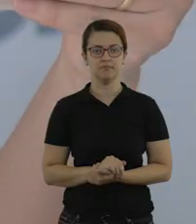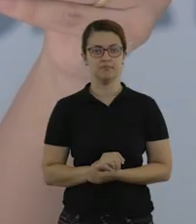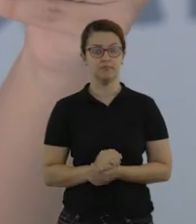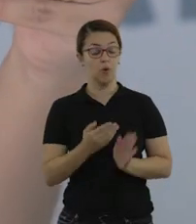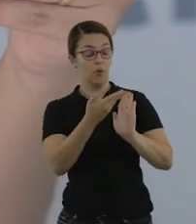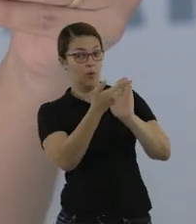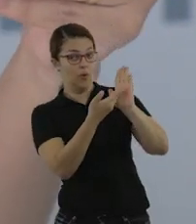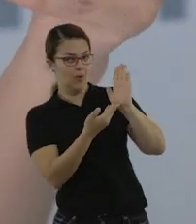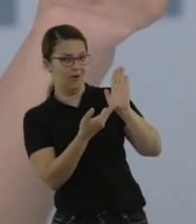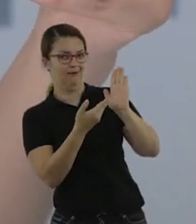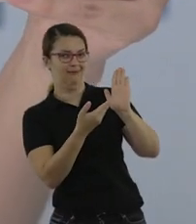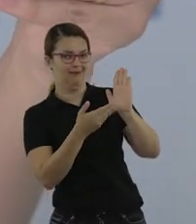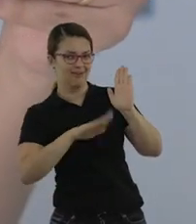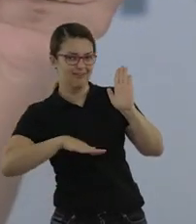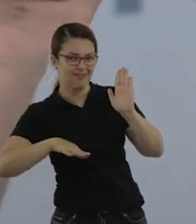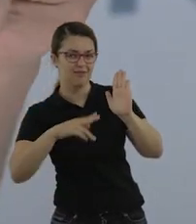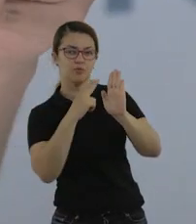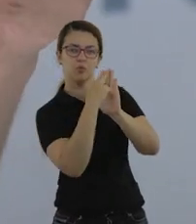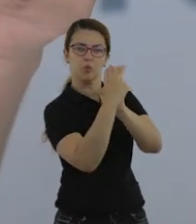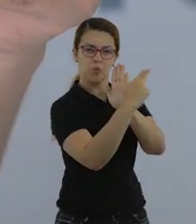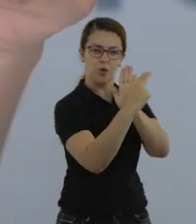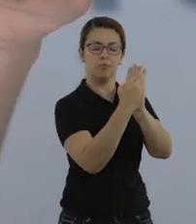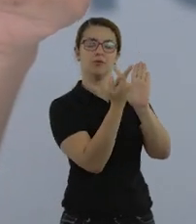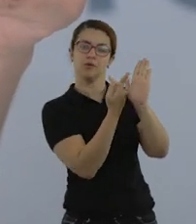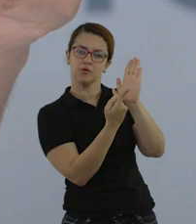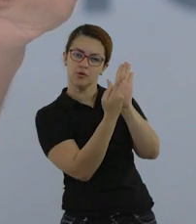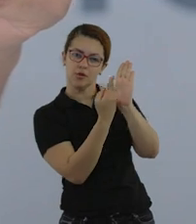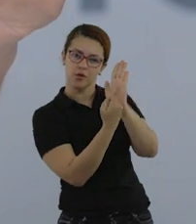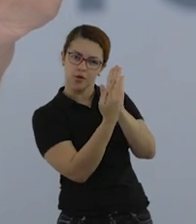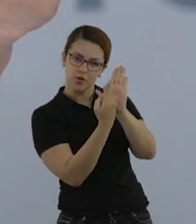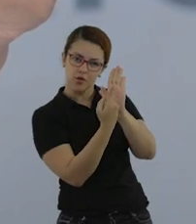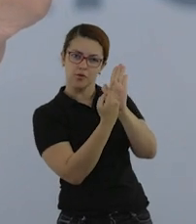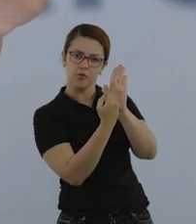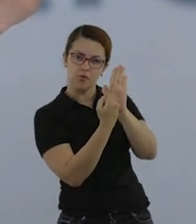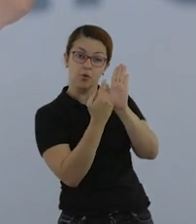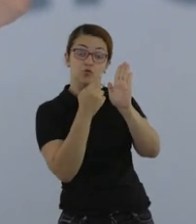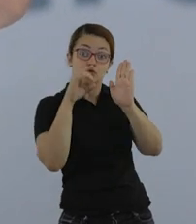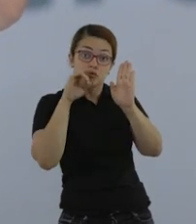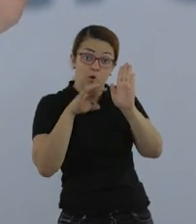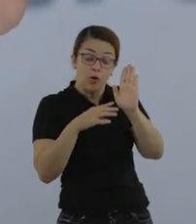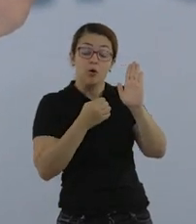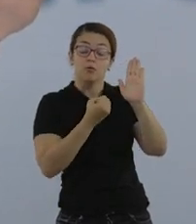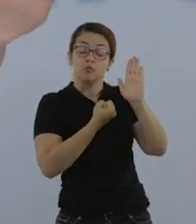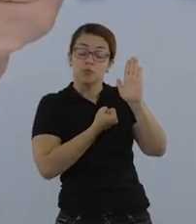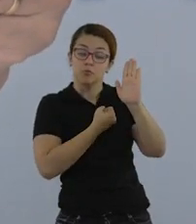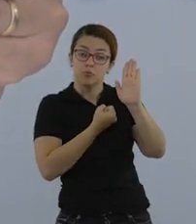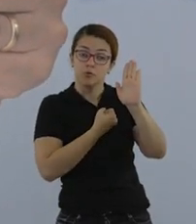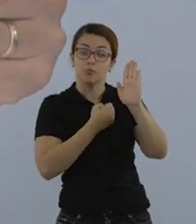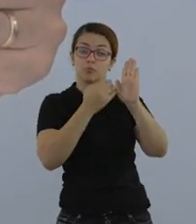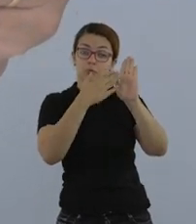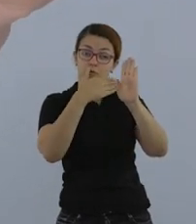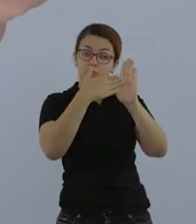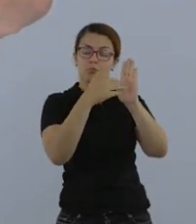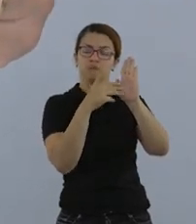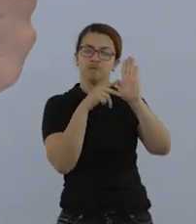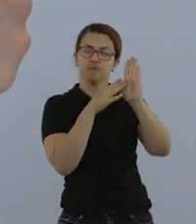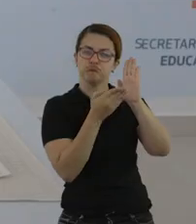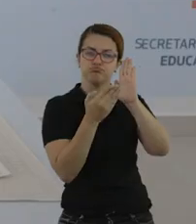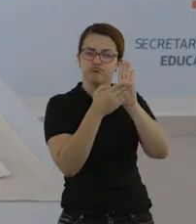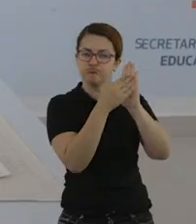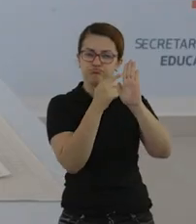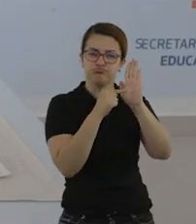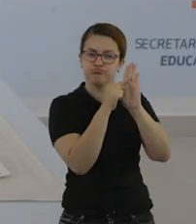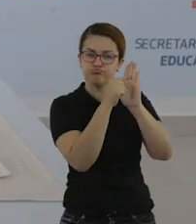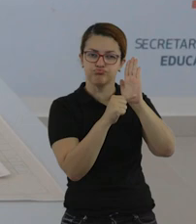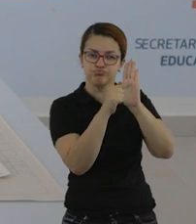o nome dela, fez o desenho e pintou todo o caminho dos números, a sequência